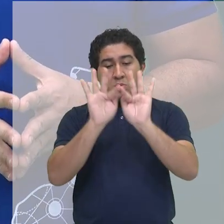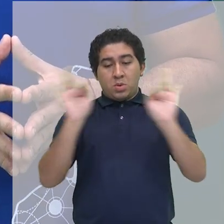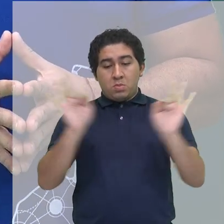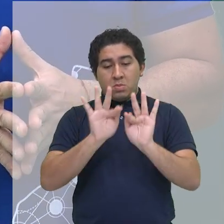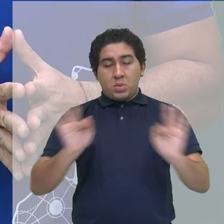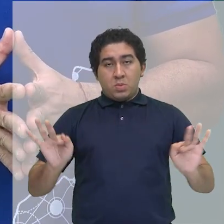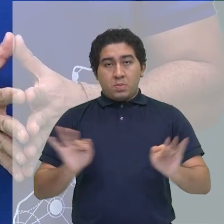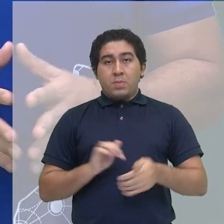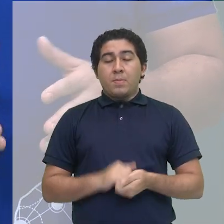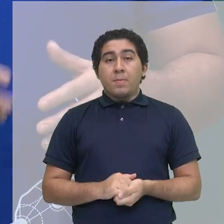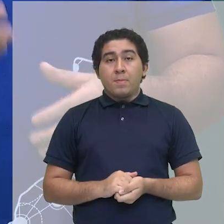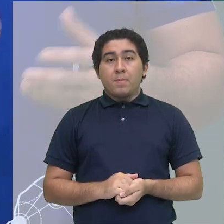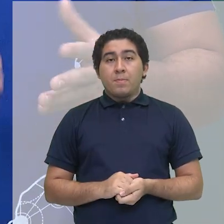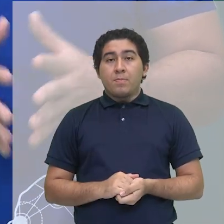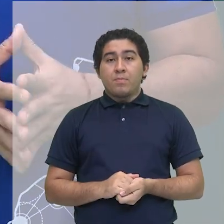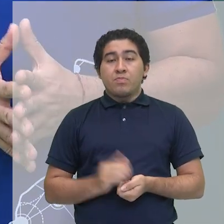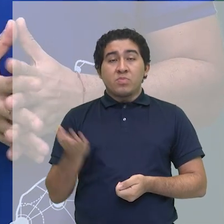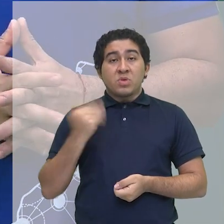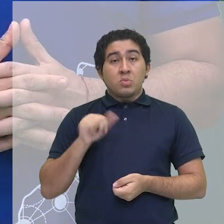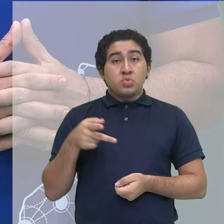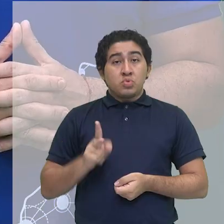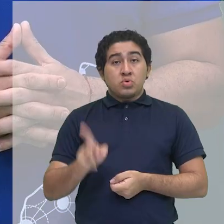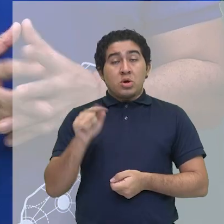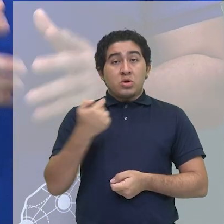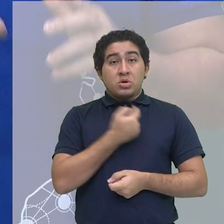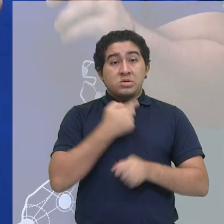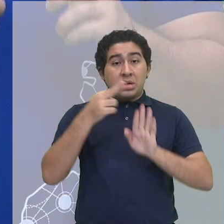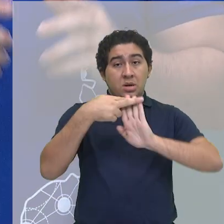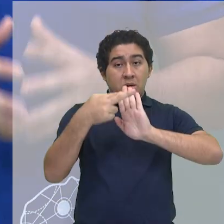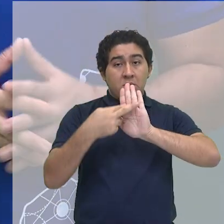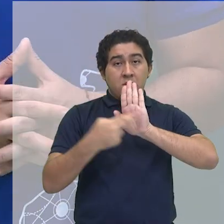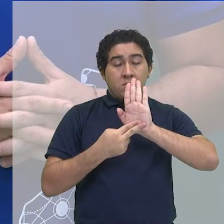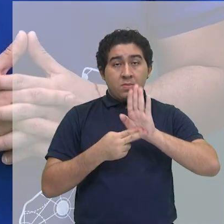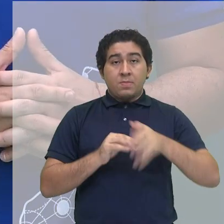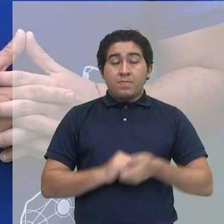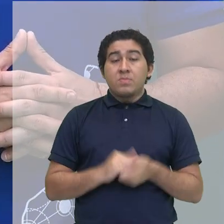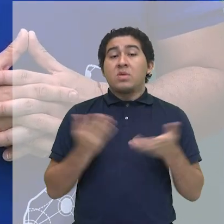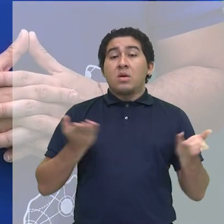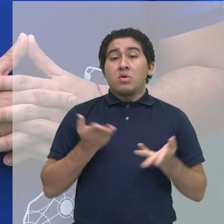filme, ok? Vamos lá, continuando com as nossas regras, agora vamos ver